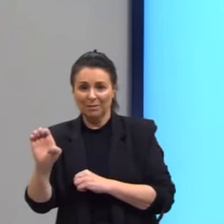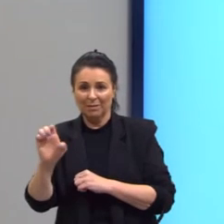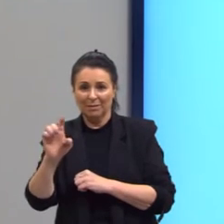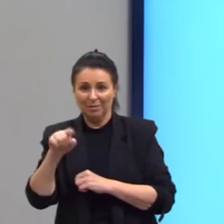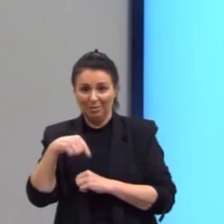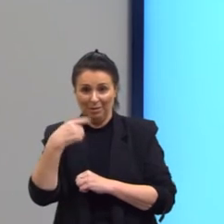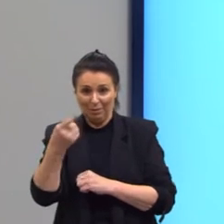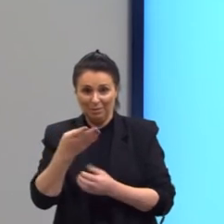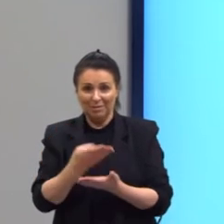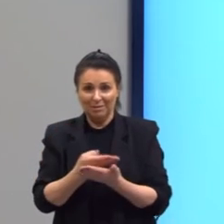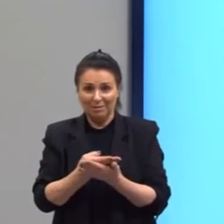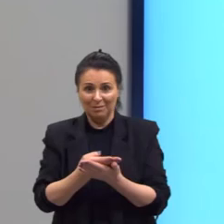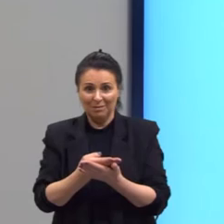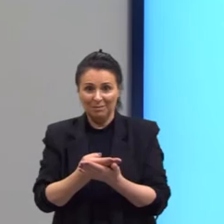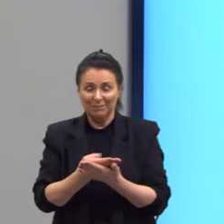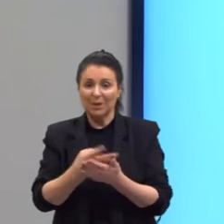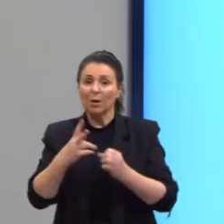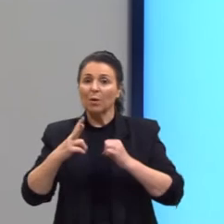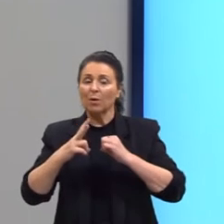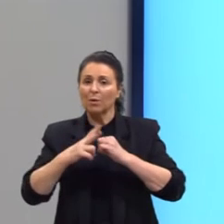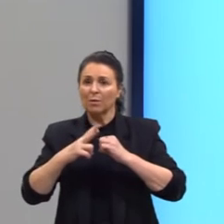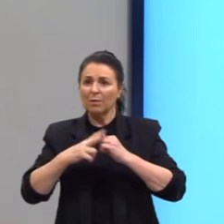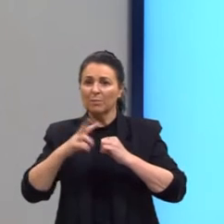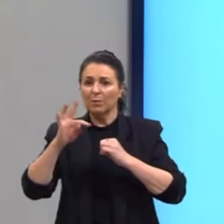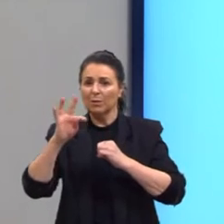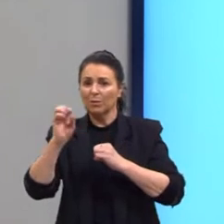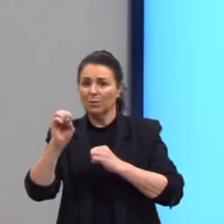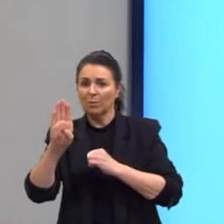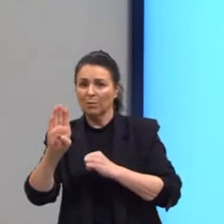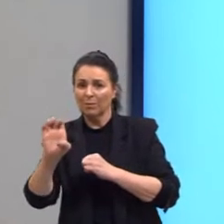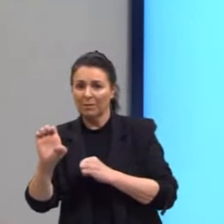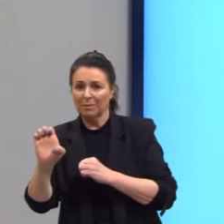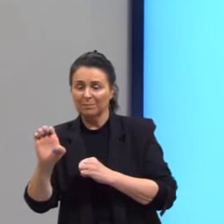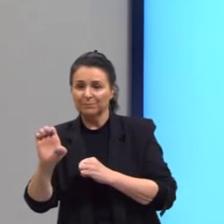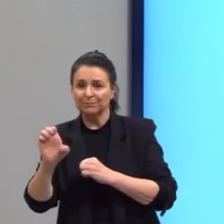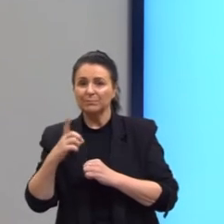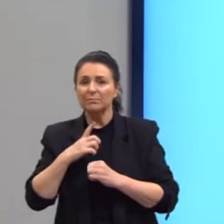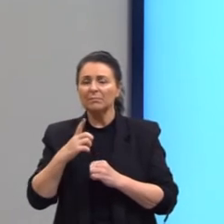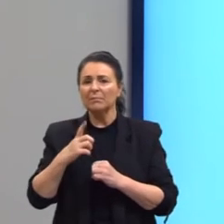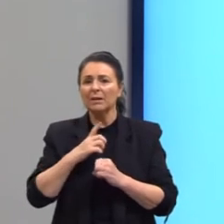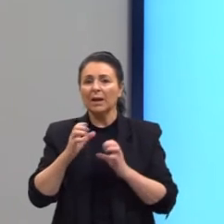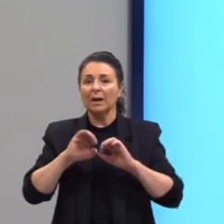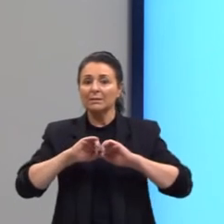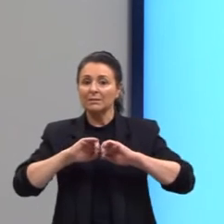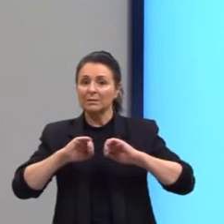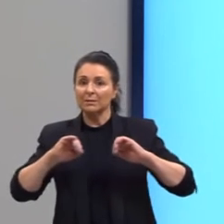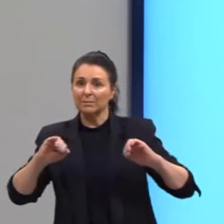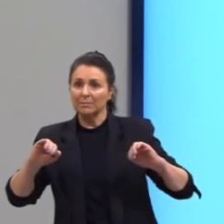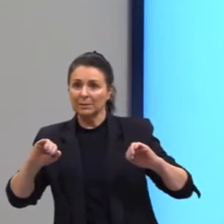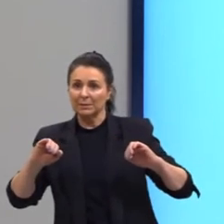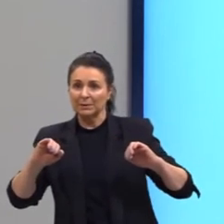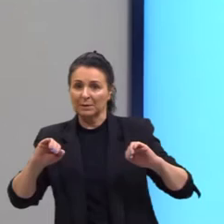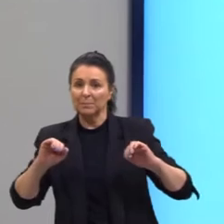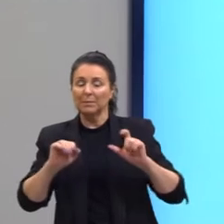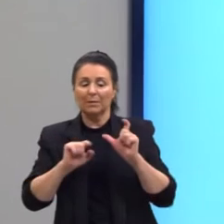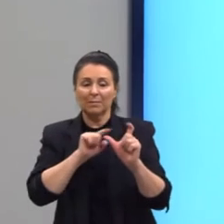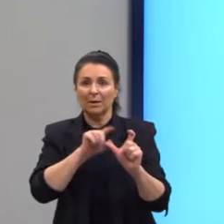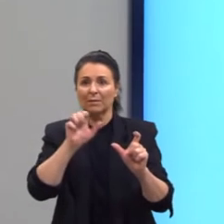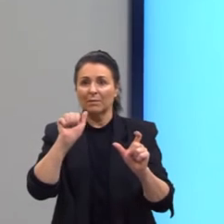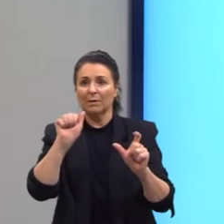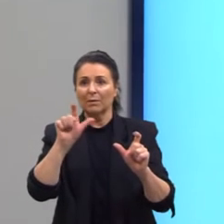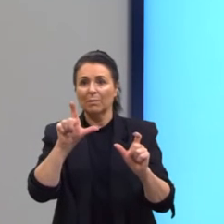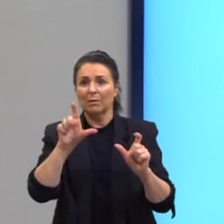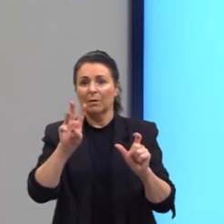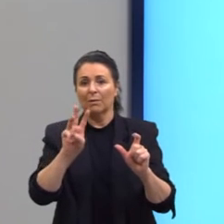então o verbo to be só que ele está numa posição aqui separada pelo always mas ele tá junto